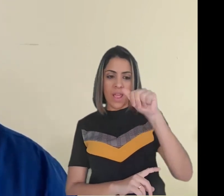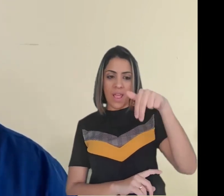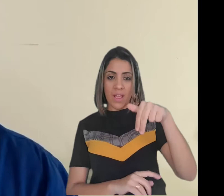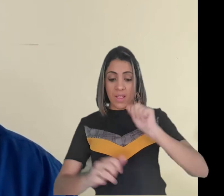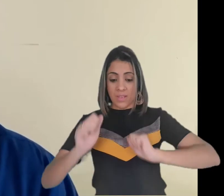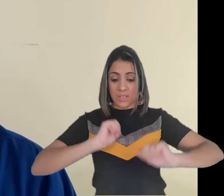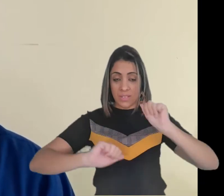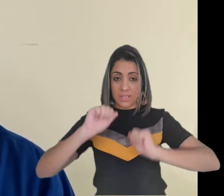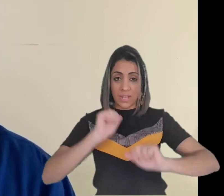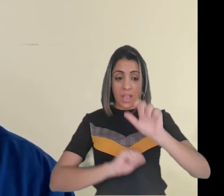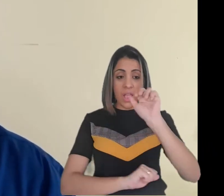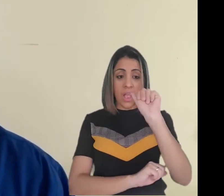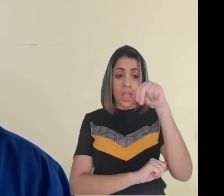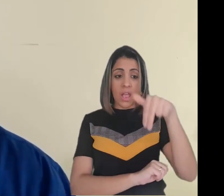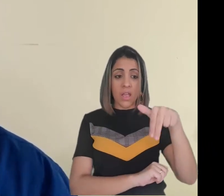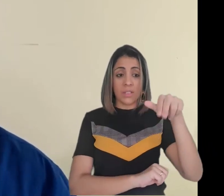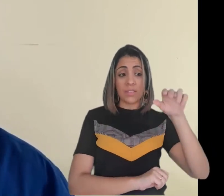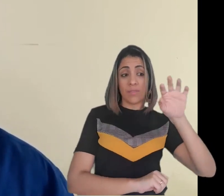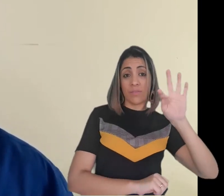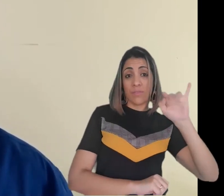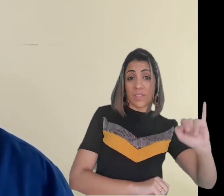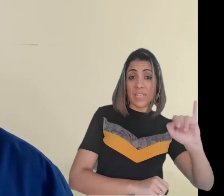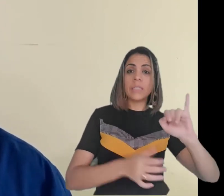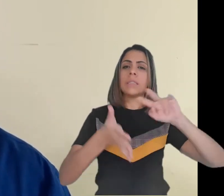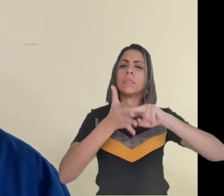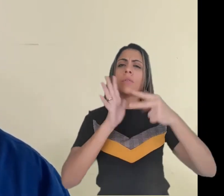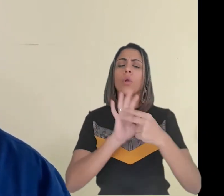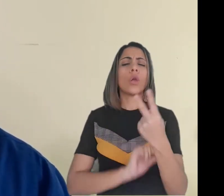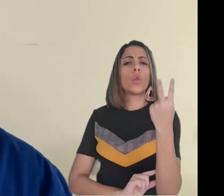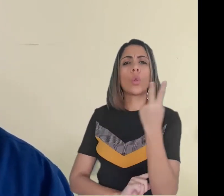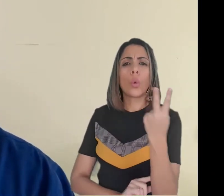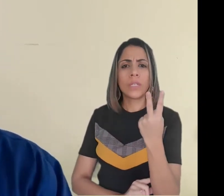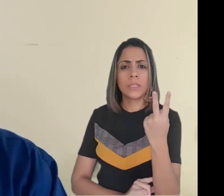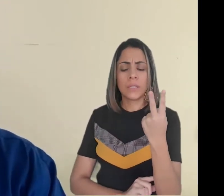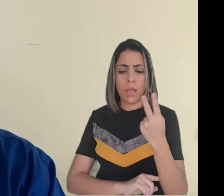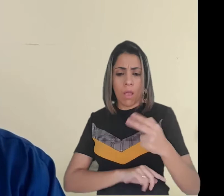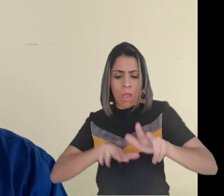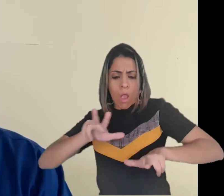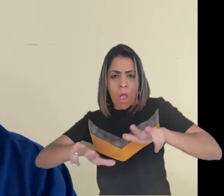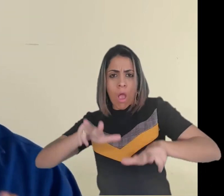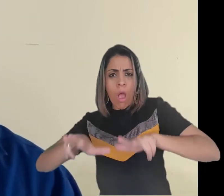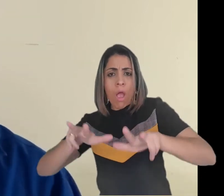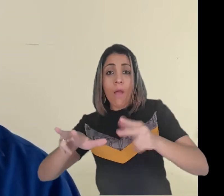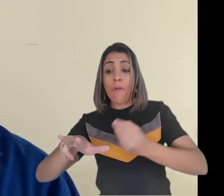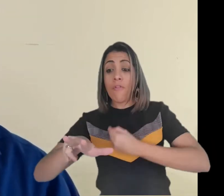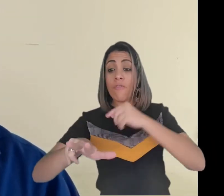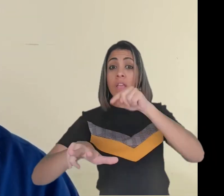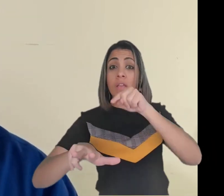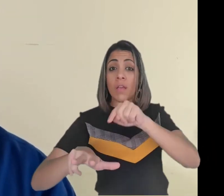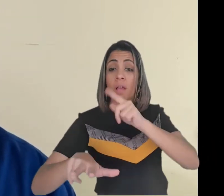ansiedade, anfi significa dois, quer dizer, anfíbio é o ser que vive, tanto na terra quanto na